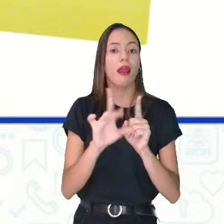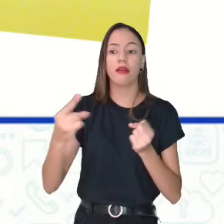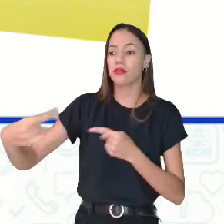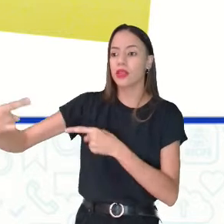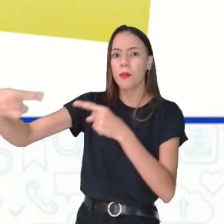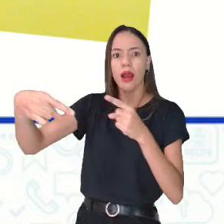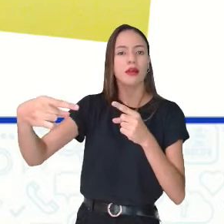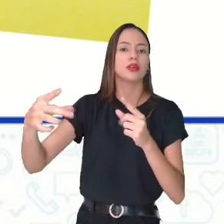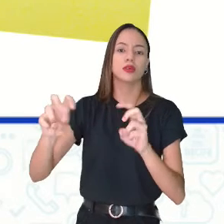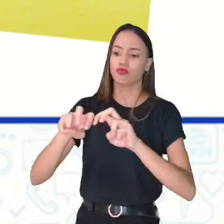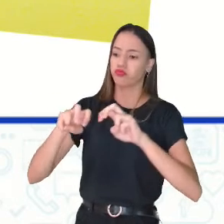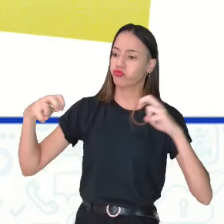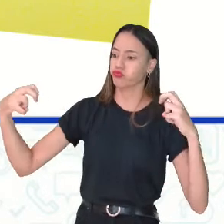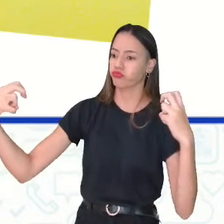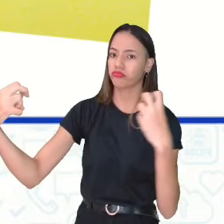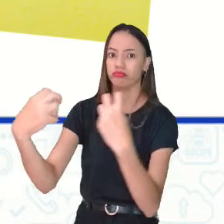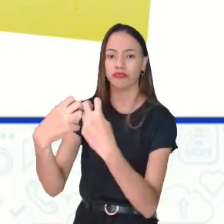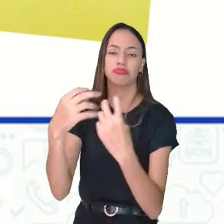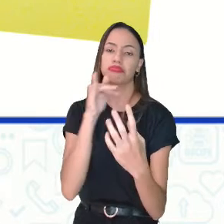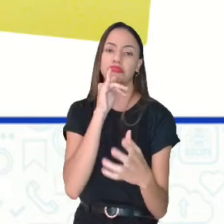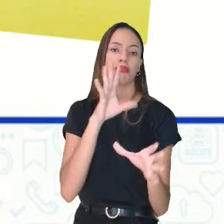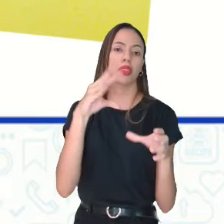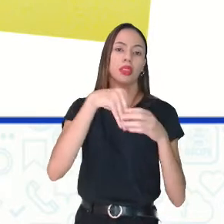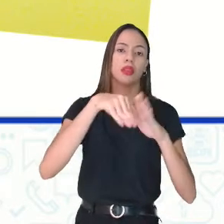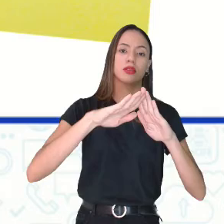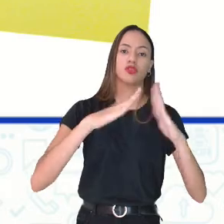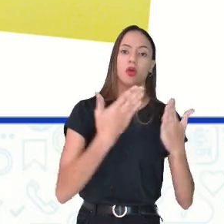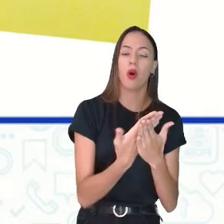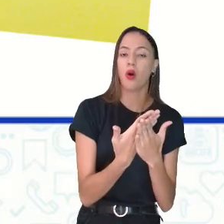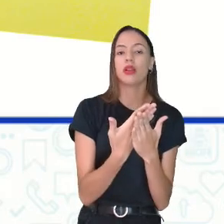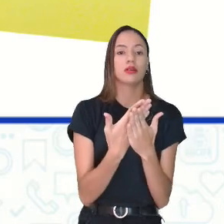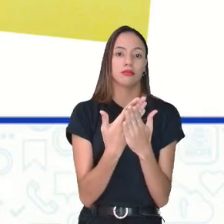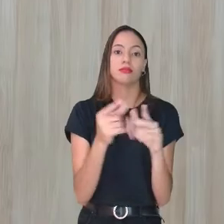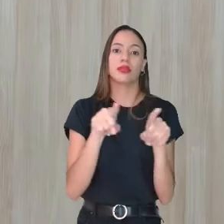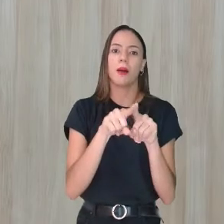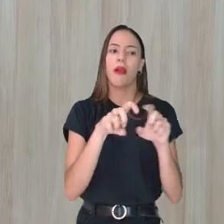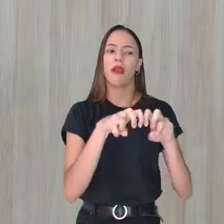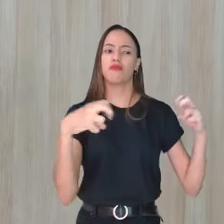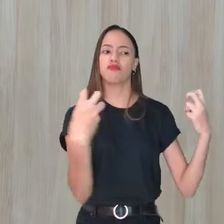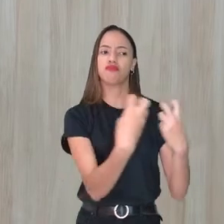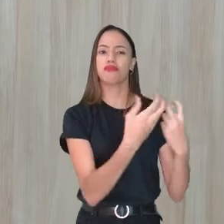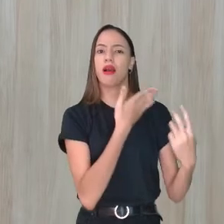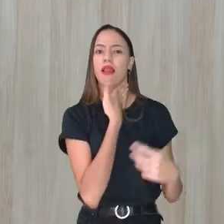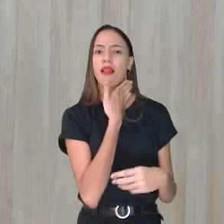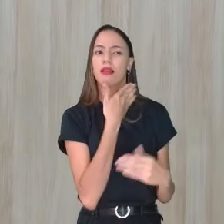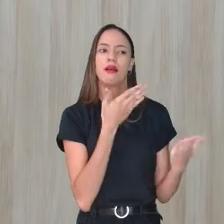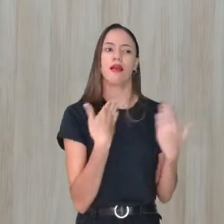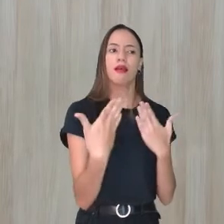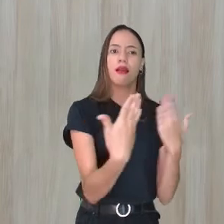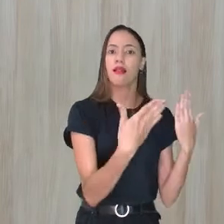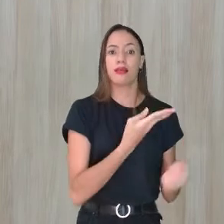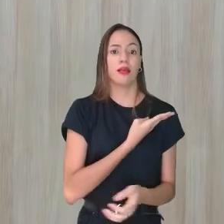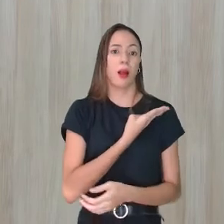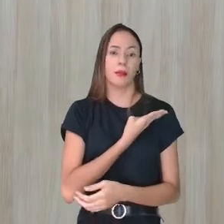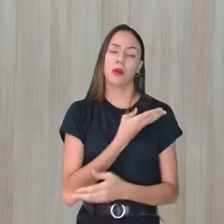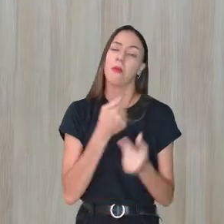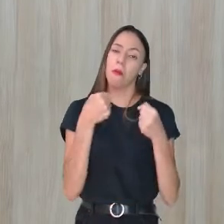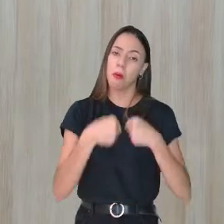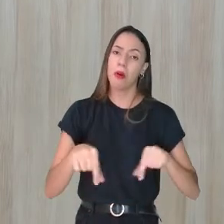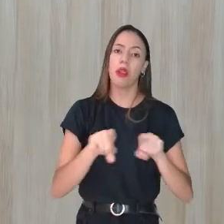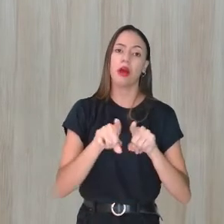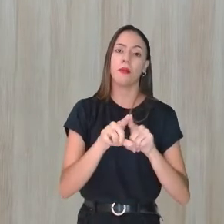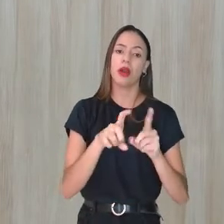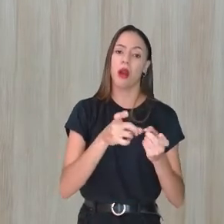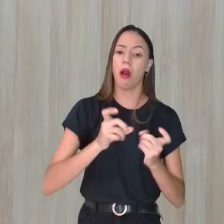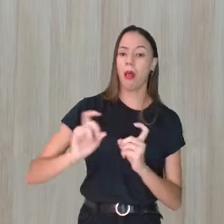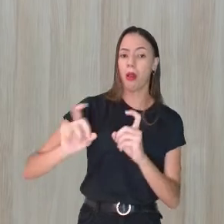mesa redonda, acontece também na escola, em roda de amigos, não é? Nós podemos fazer debate e